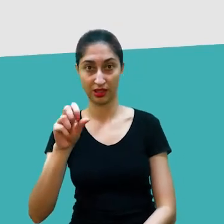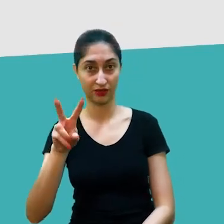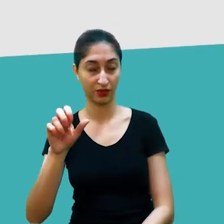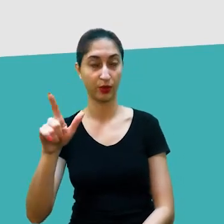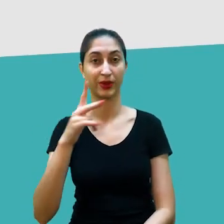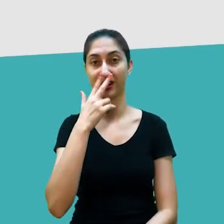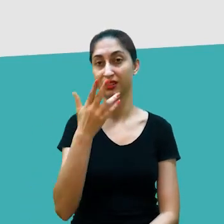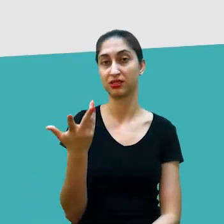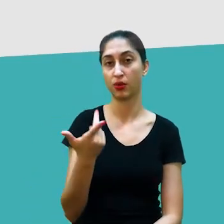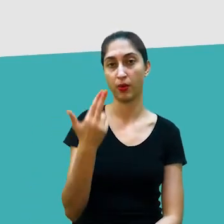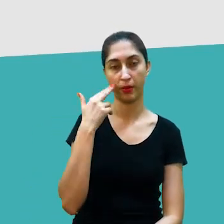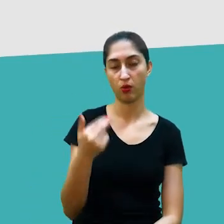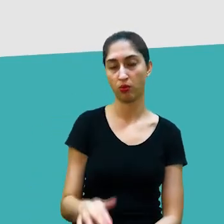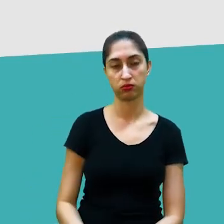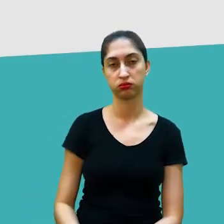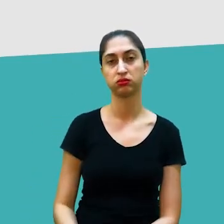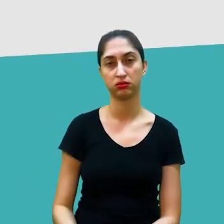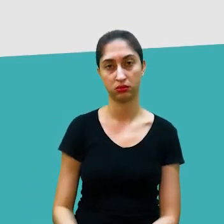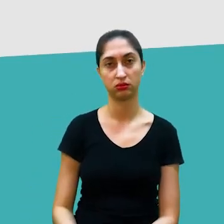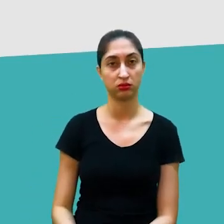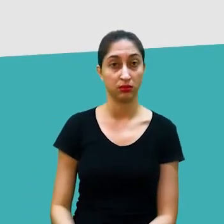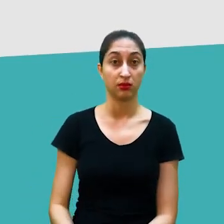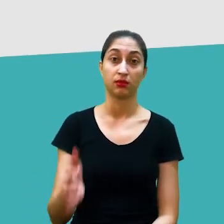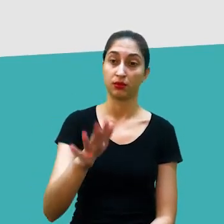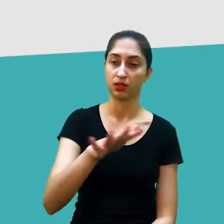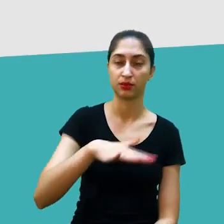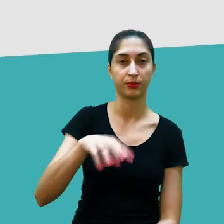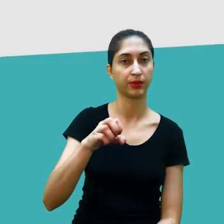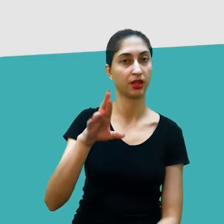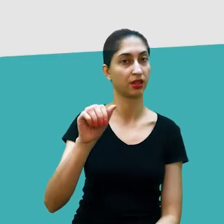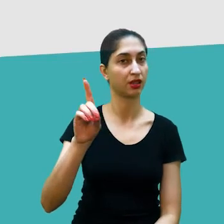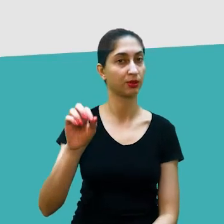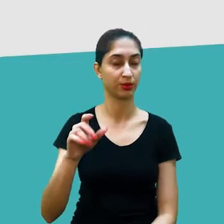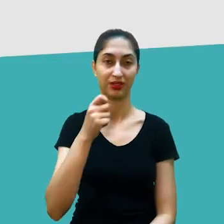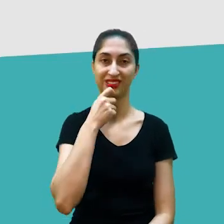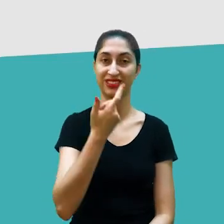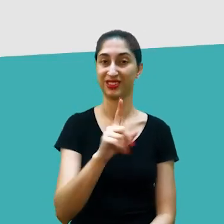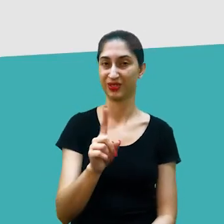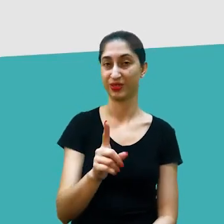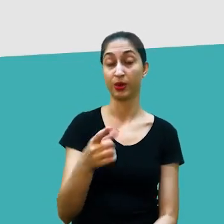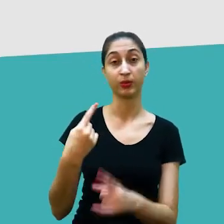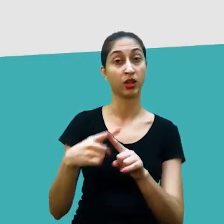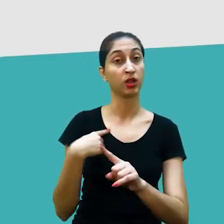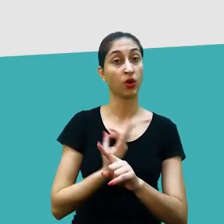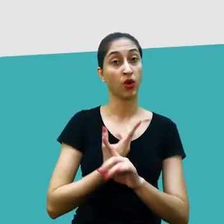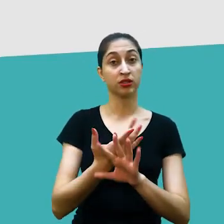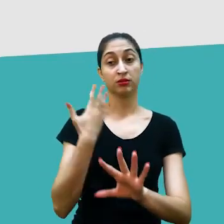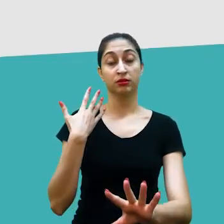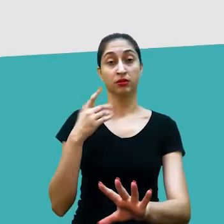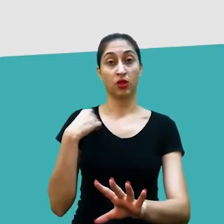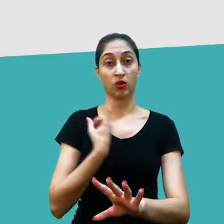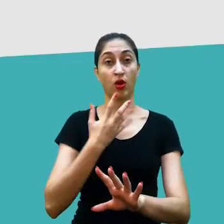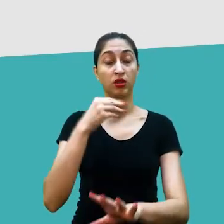uma coisa normal, comum para a gente, o que não é ainda para o mercado, porque nós estamos na ponta dessa cadeia. Então, para a gente já tem